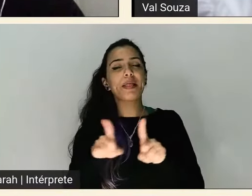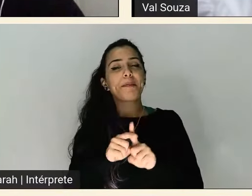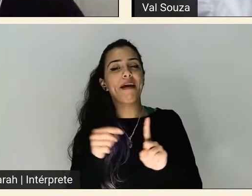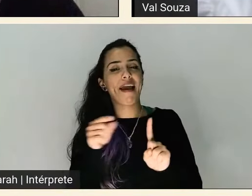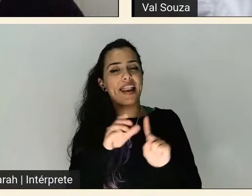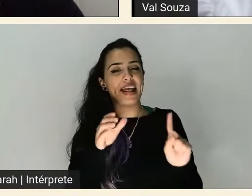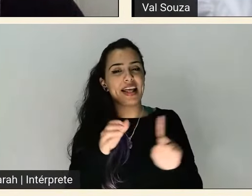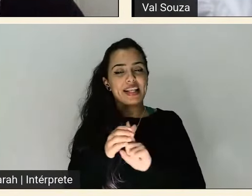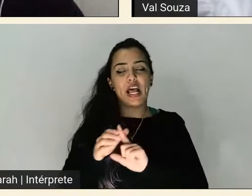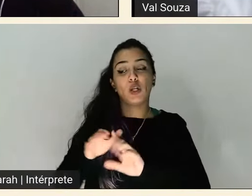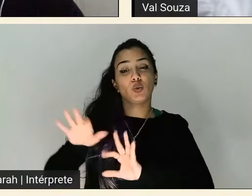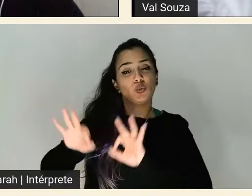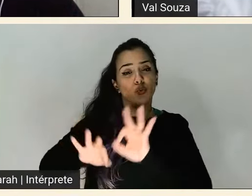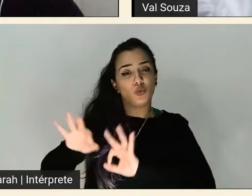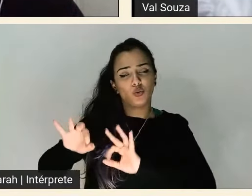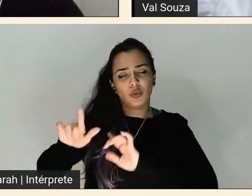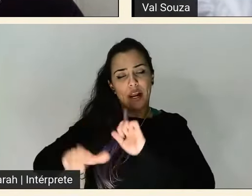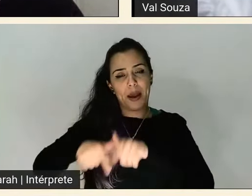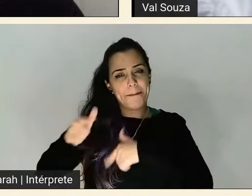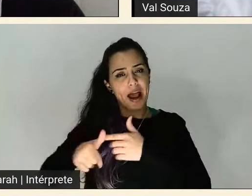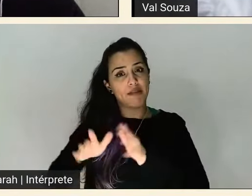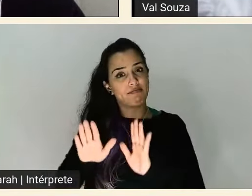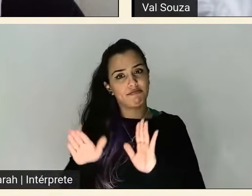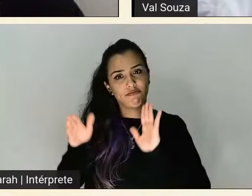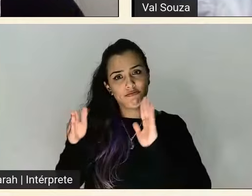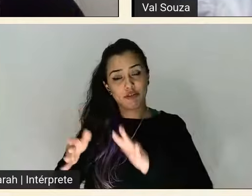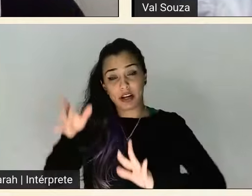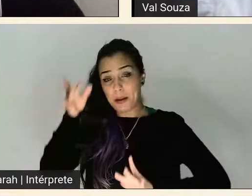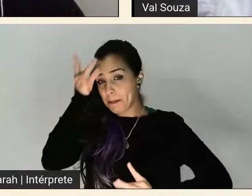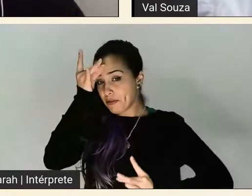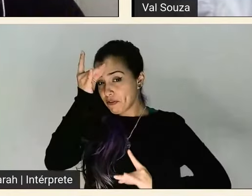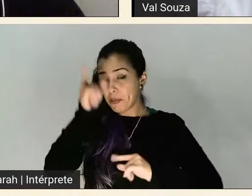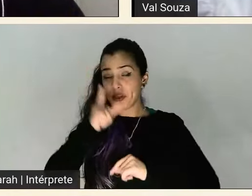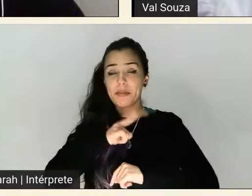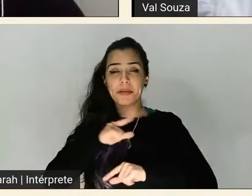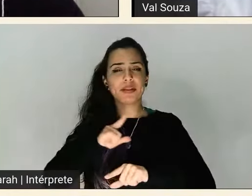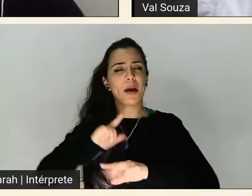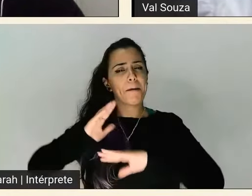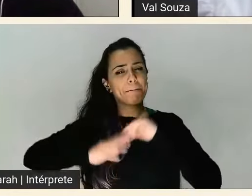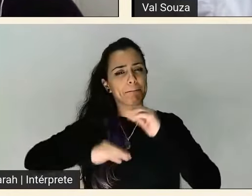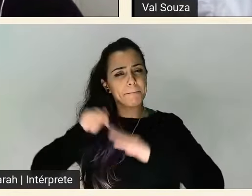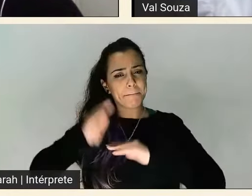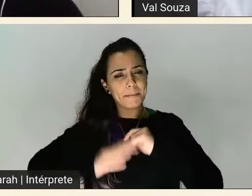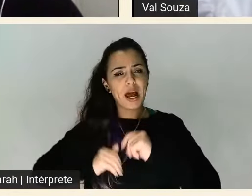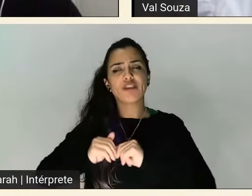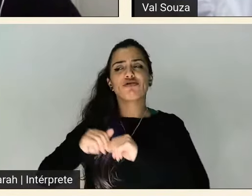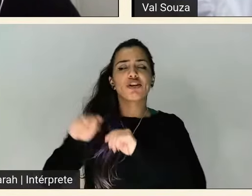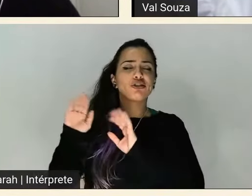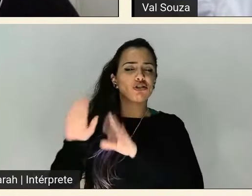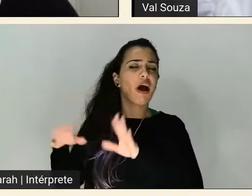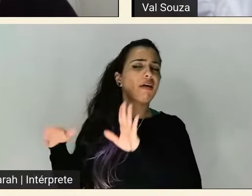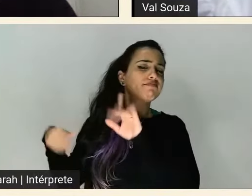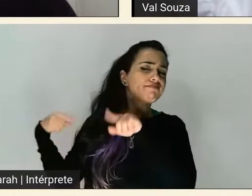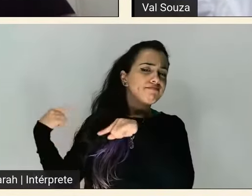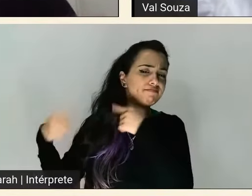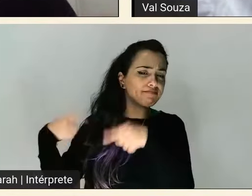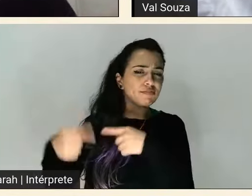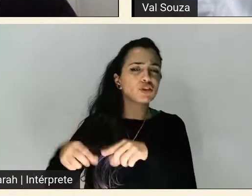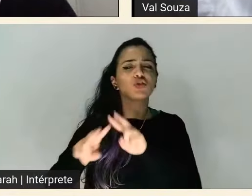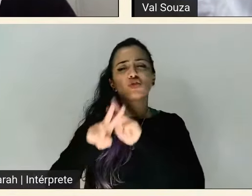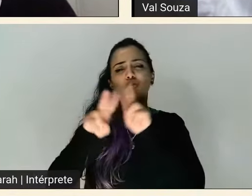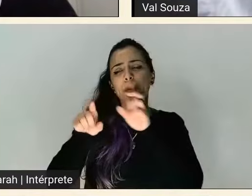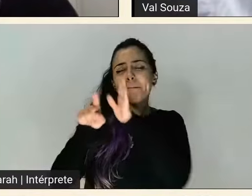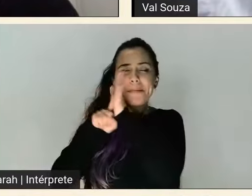muito centrado na performance, com uma prática decorrente de uma pesquisa